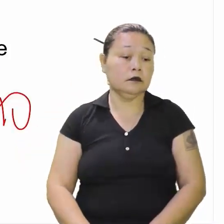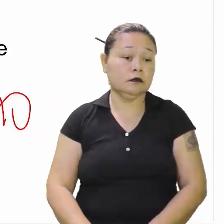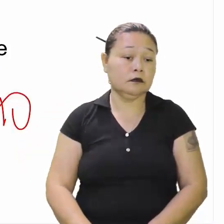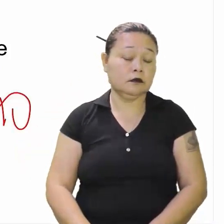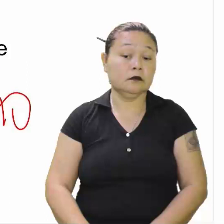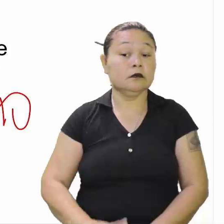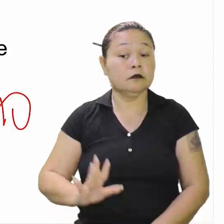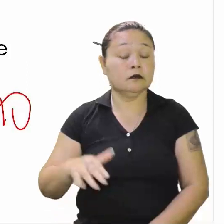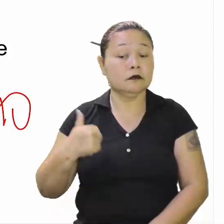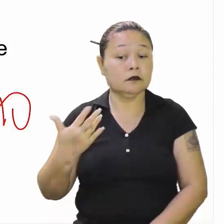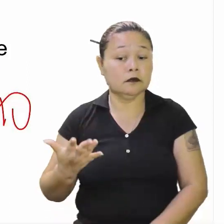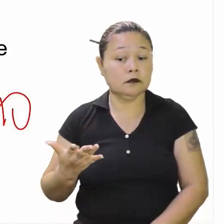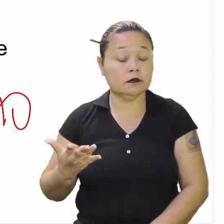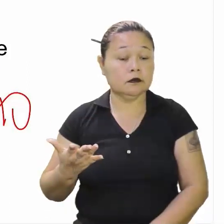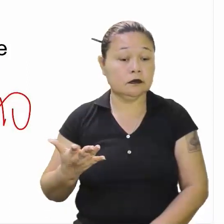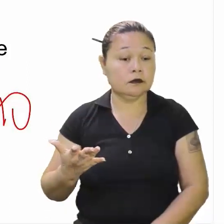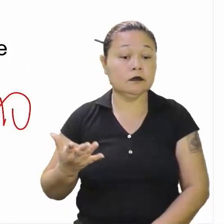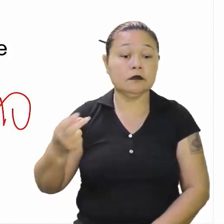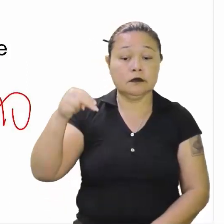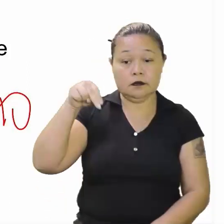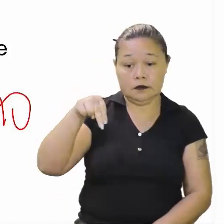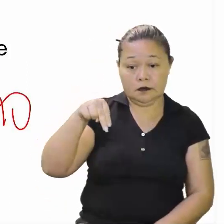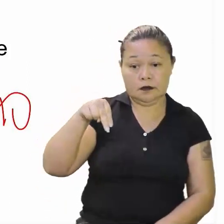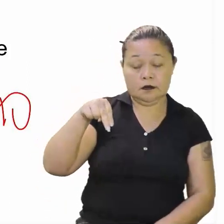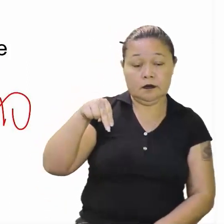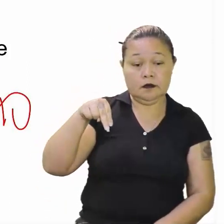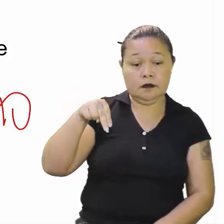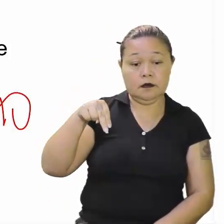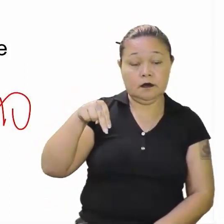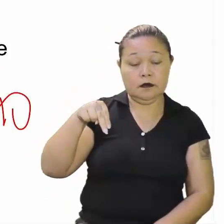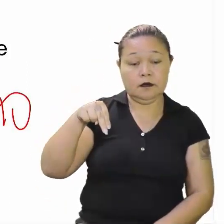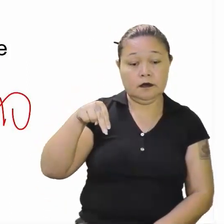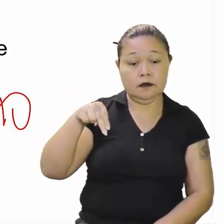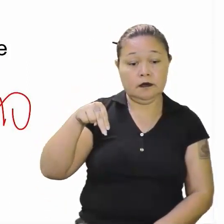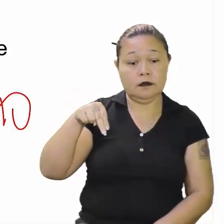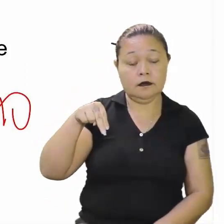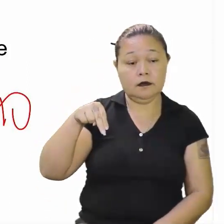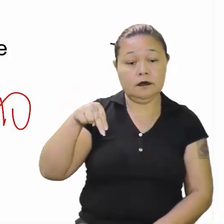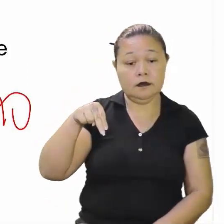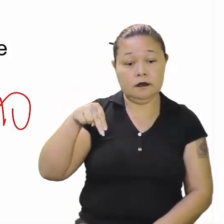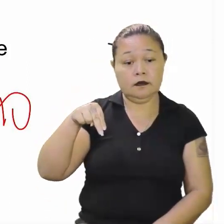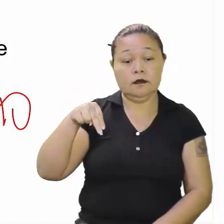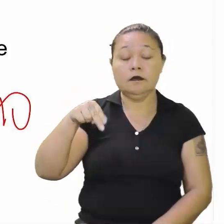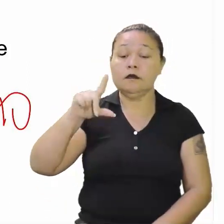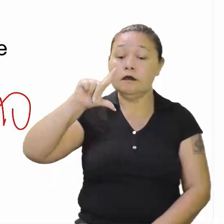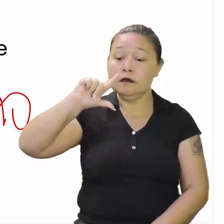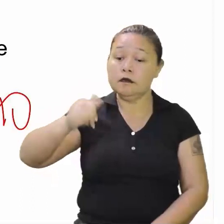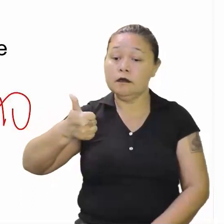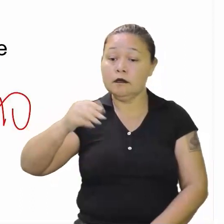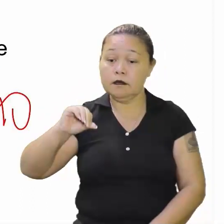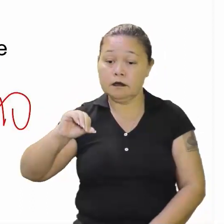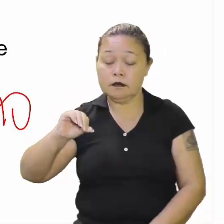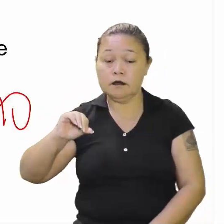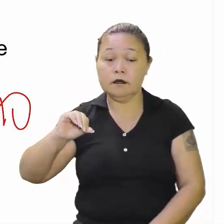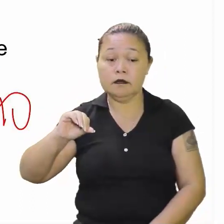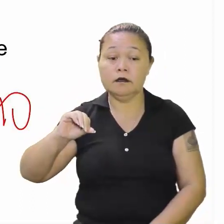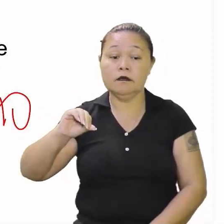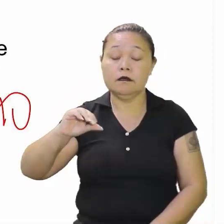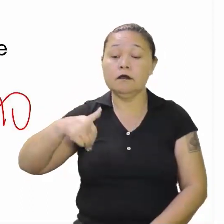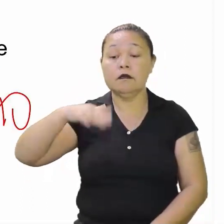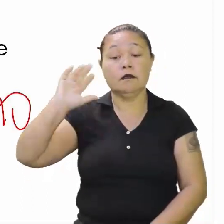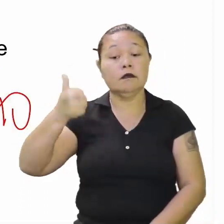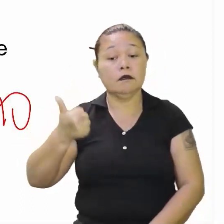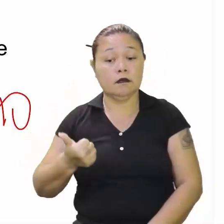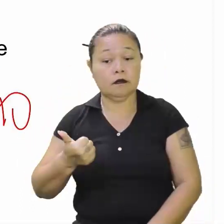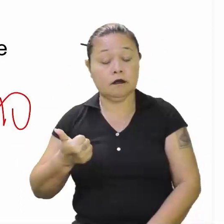Ou seja, eu posso colocar o n e dizer n deve ser menor que 10 e maior que